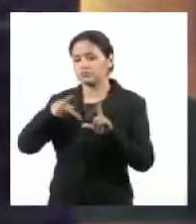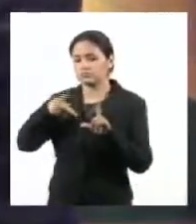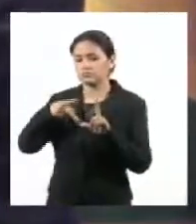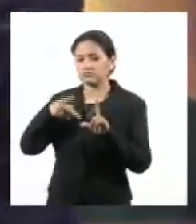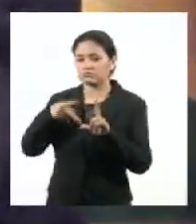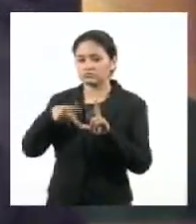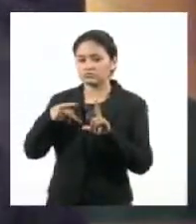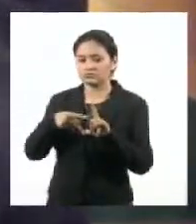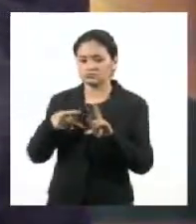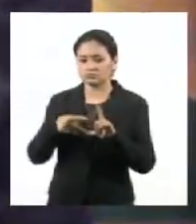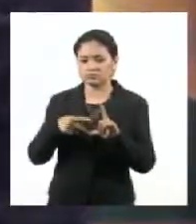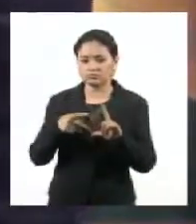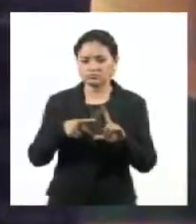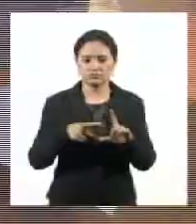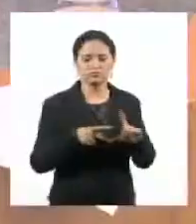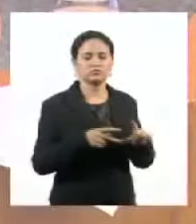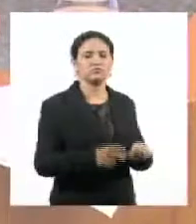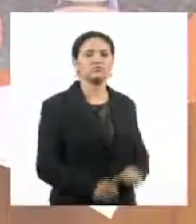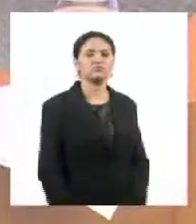seu artigo